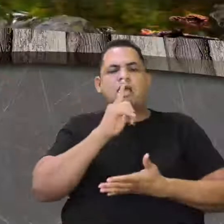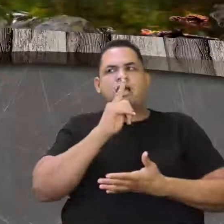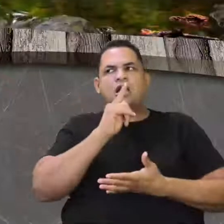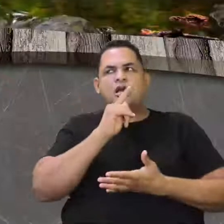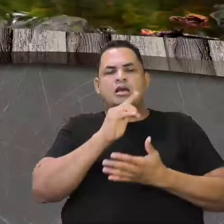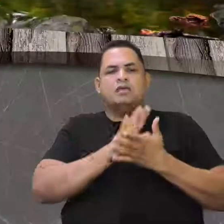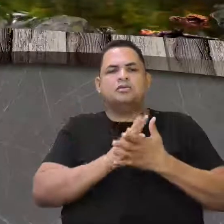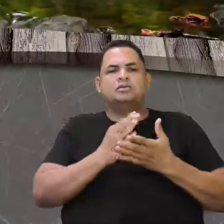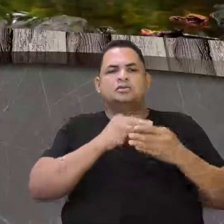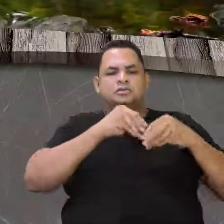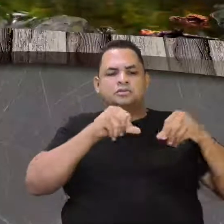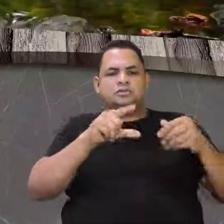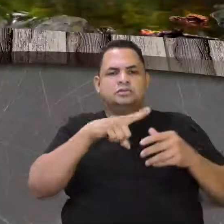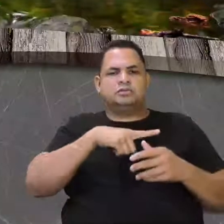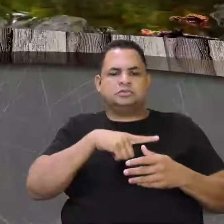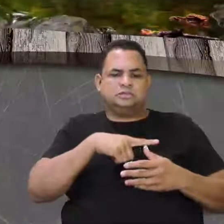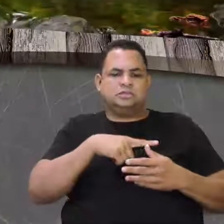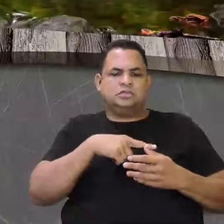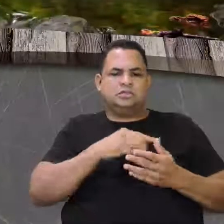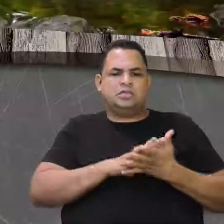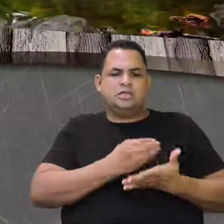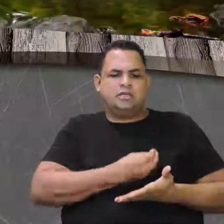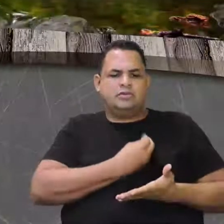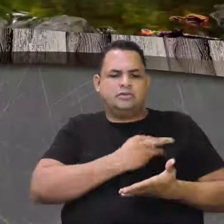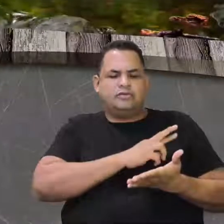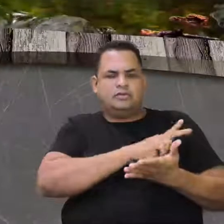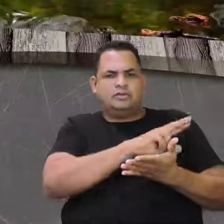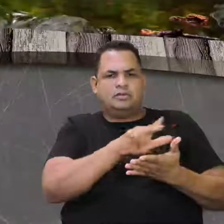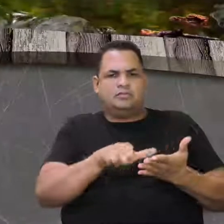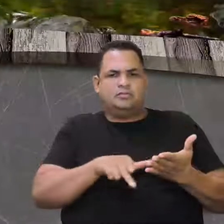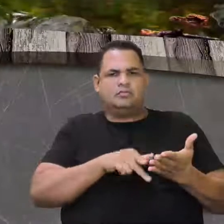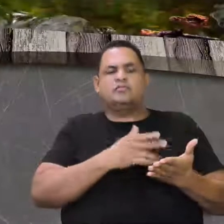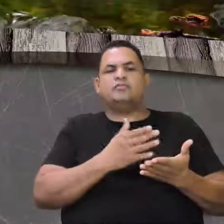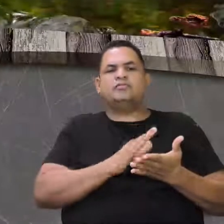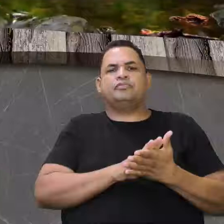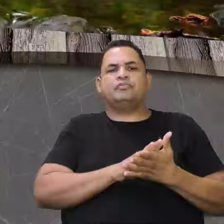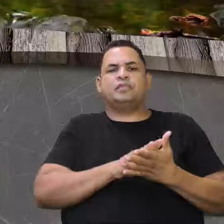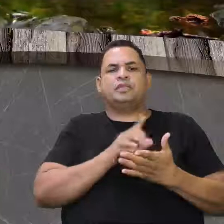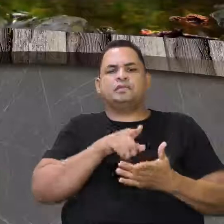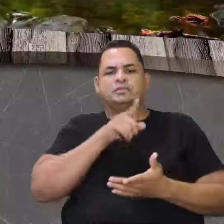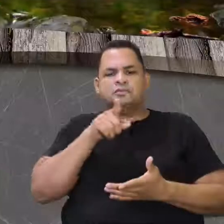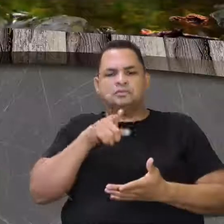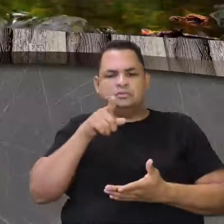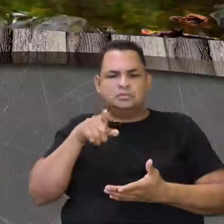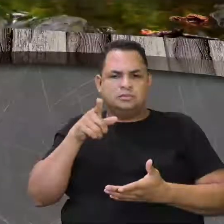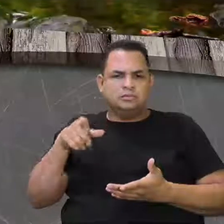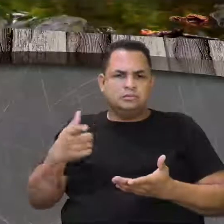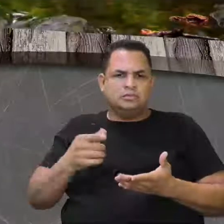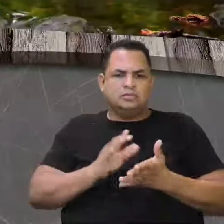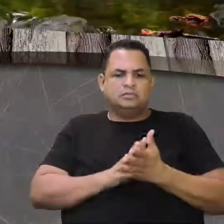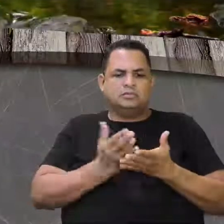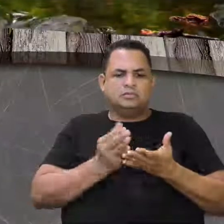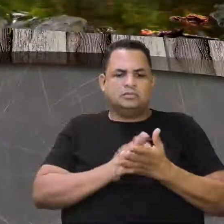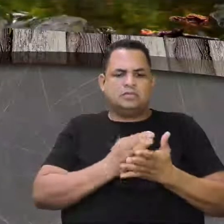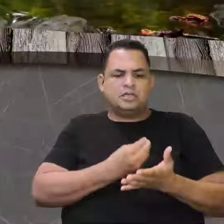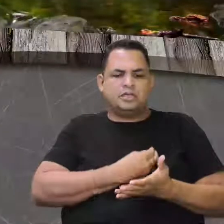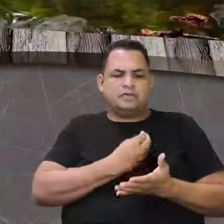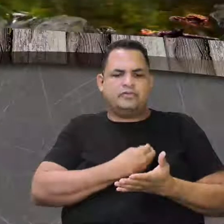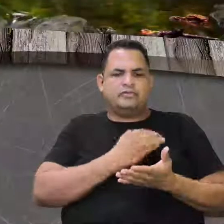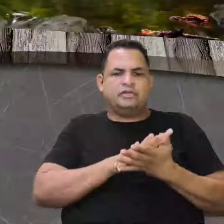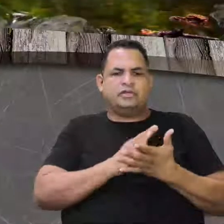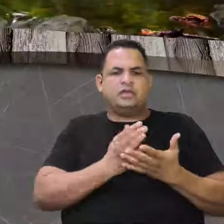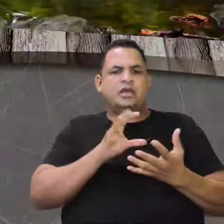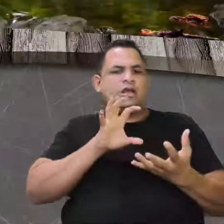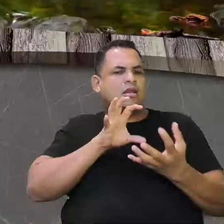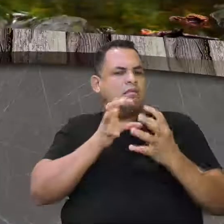água quanto no solo existem seres vivos. Existe uma sequência de organismos se alimentando